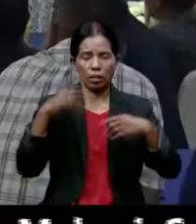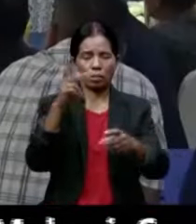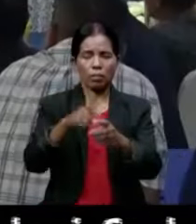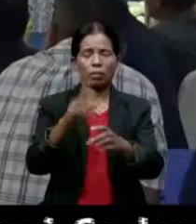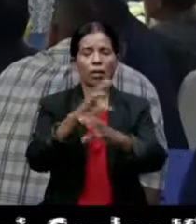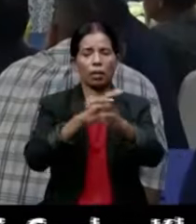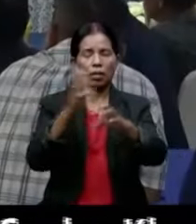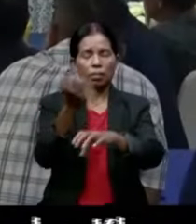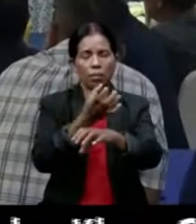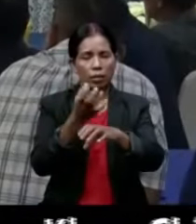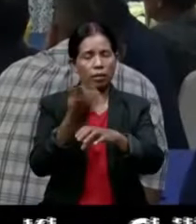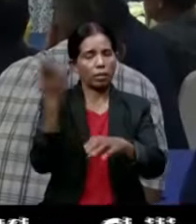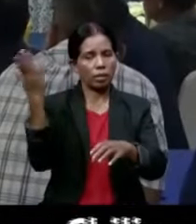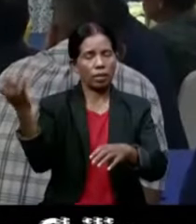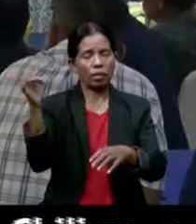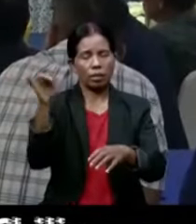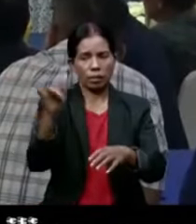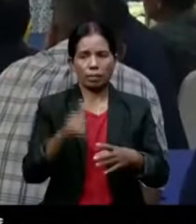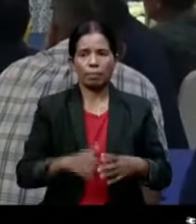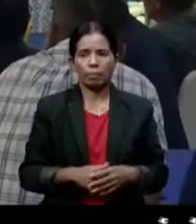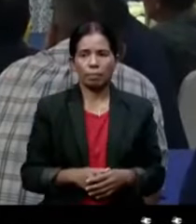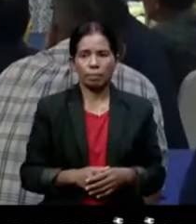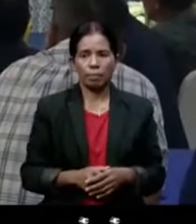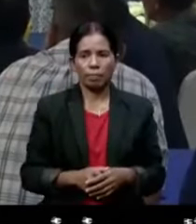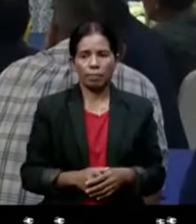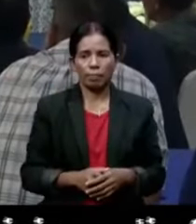para ambulância sira e a plenária. Azina Lola Agostinho da Costa, GMN.